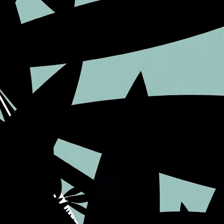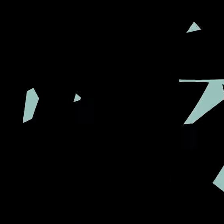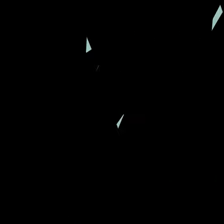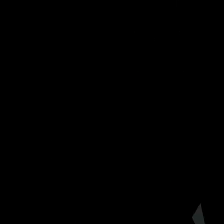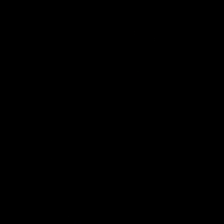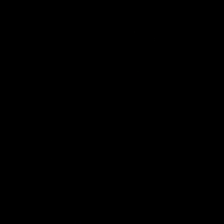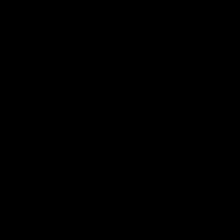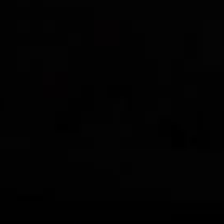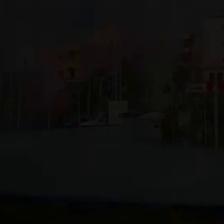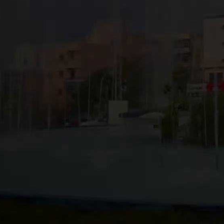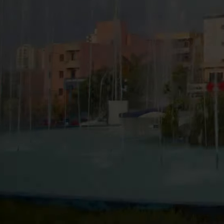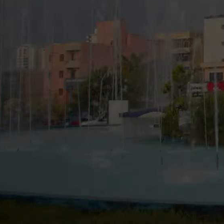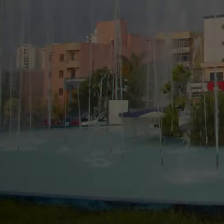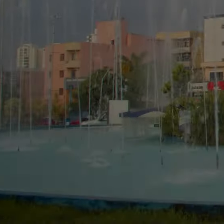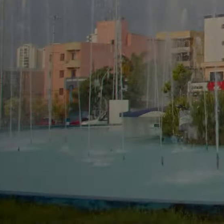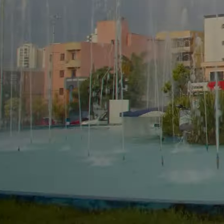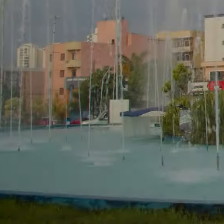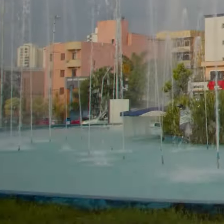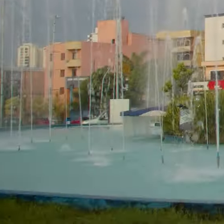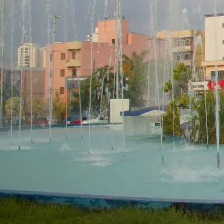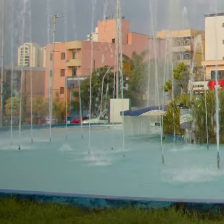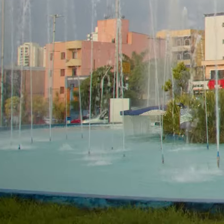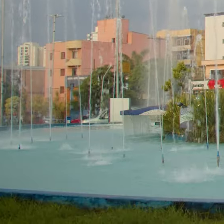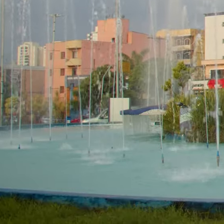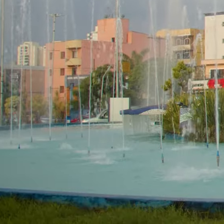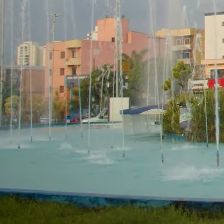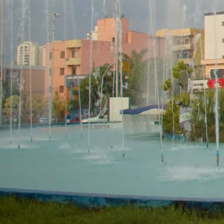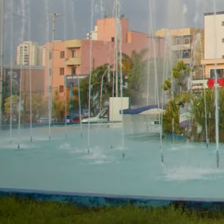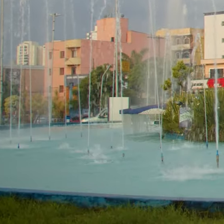Um chafariz jorra água para o alto, ao centro, uma escultura.